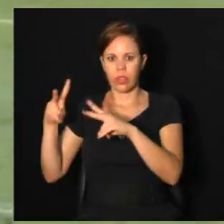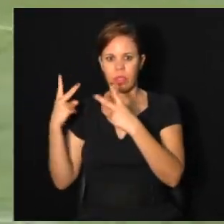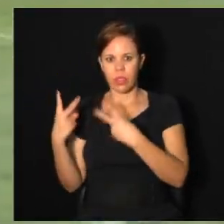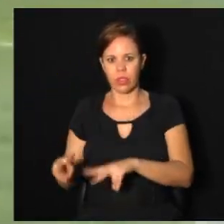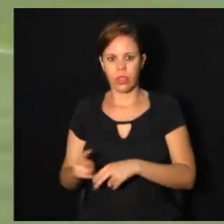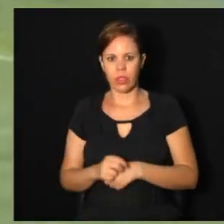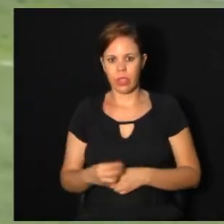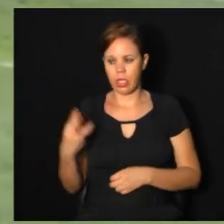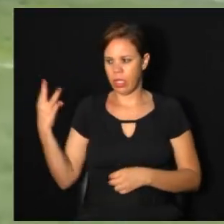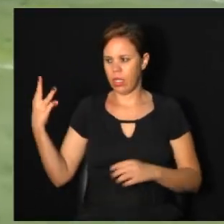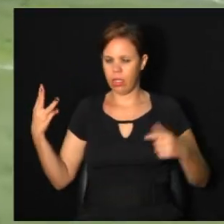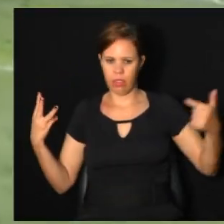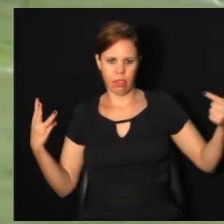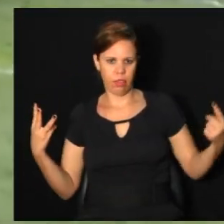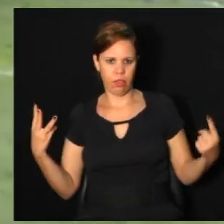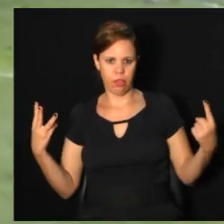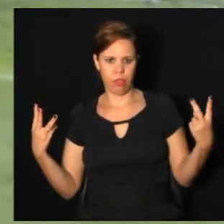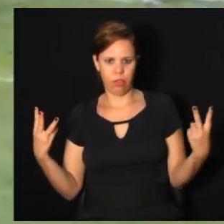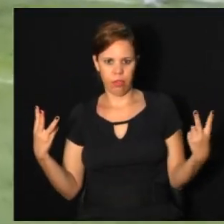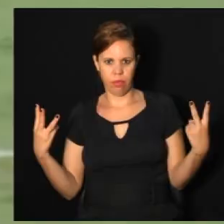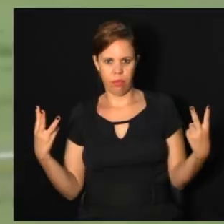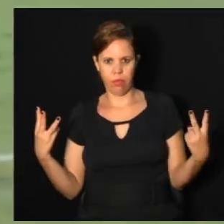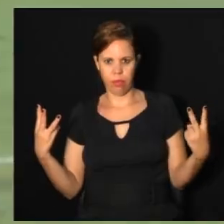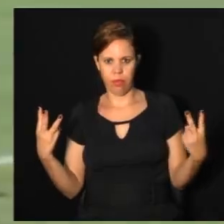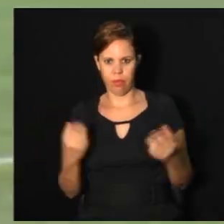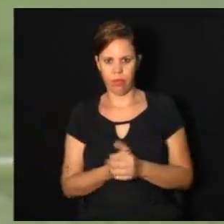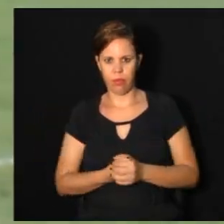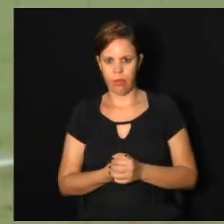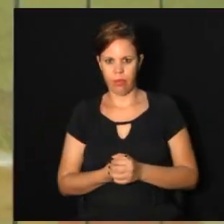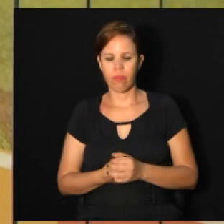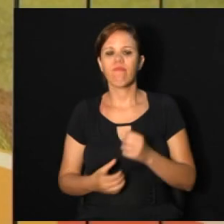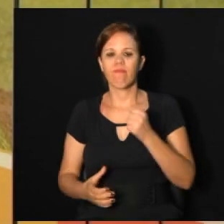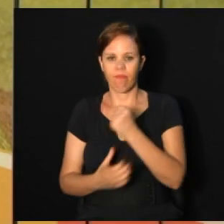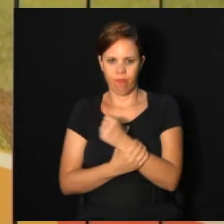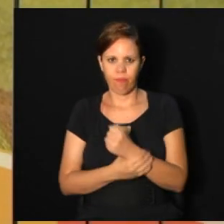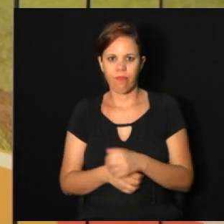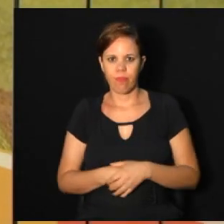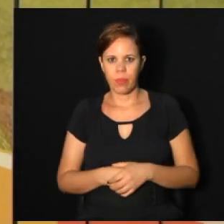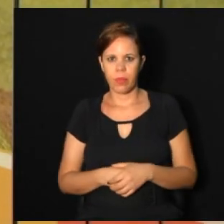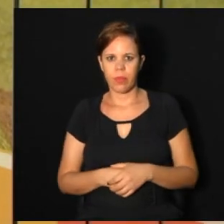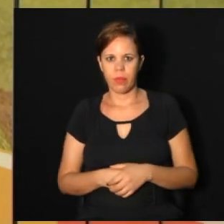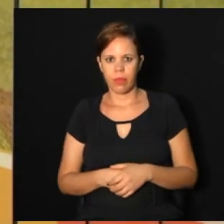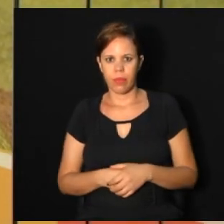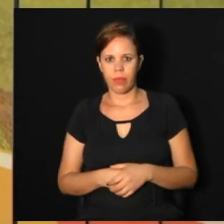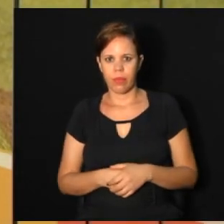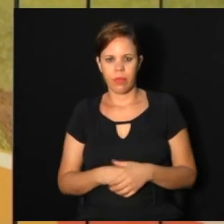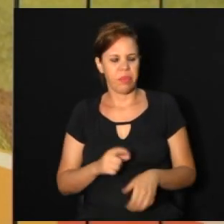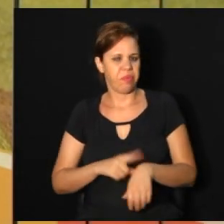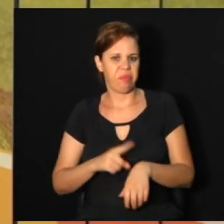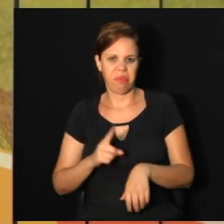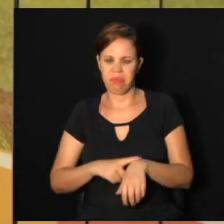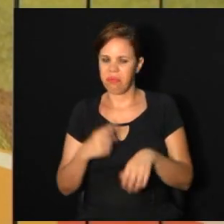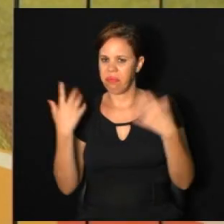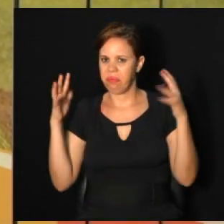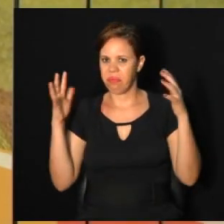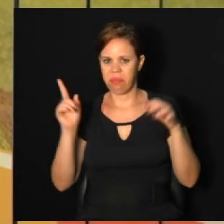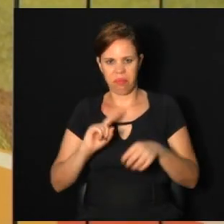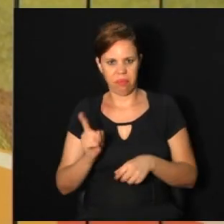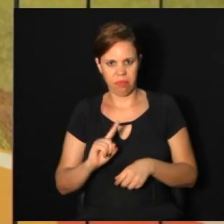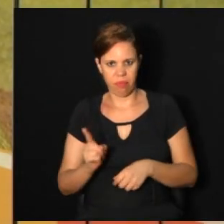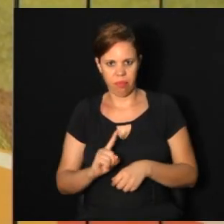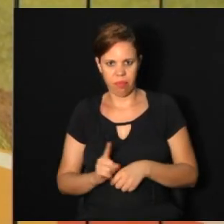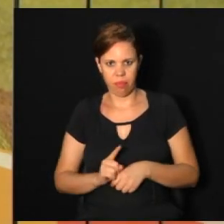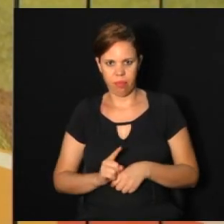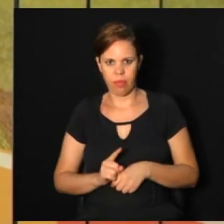por 3-2 e classificação assegurada. Mas não tem tempo para comemoração não, viu?